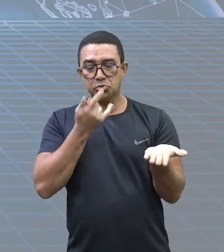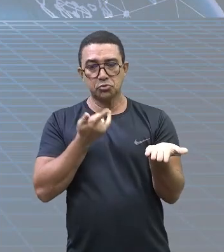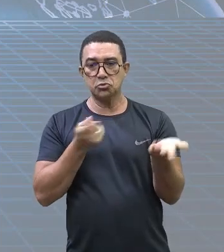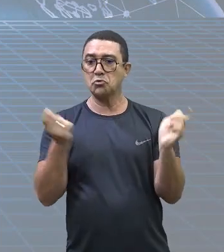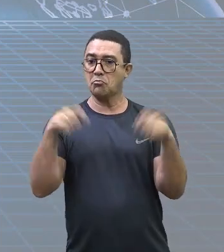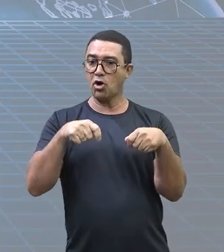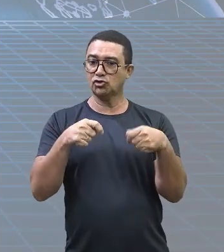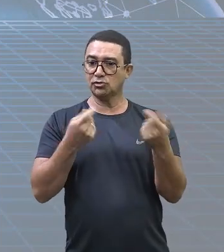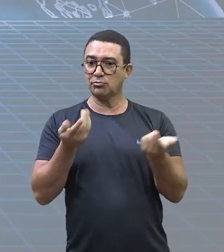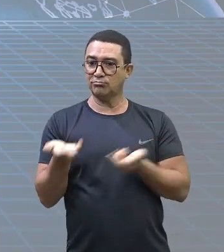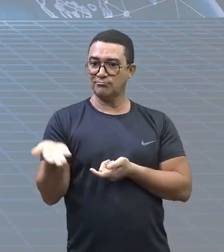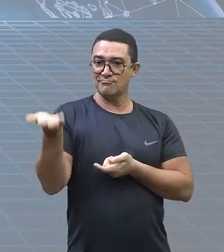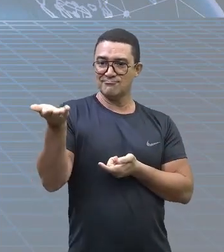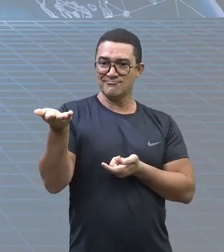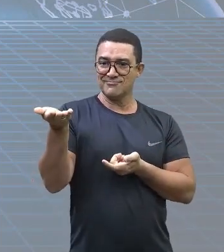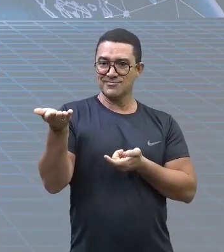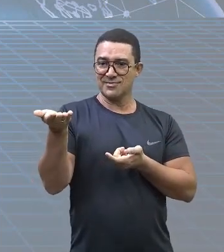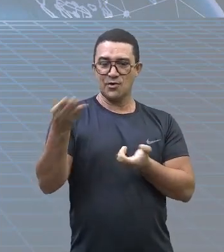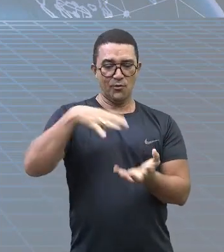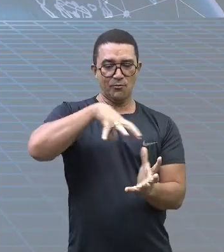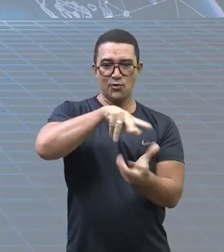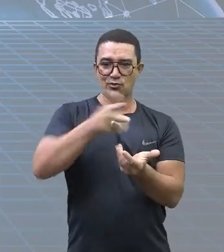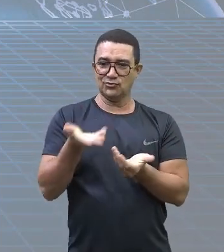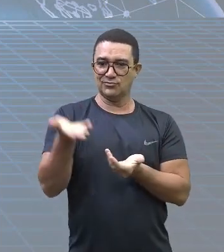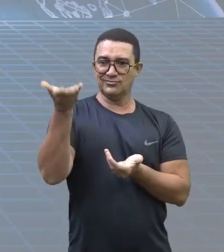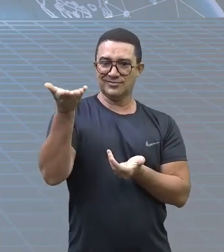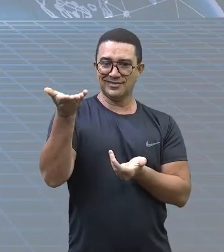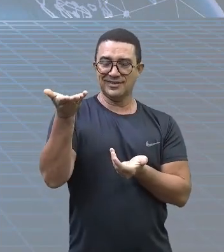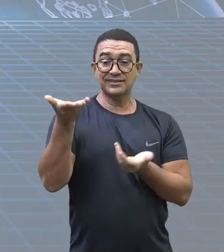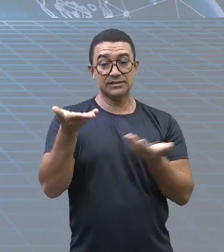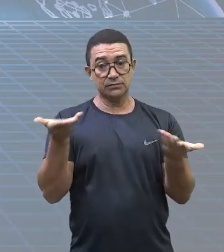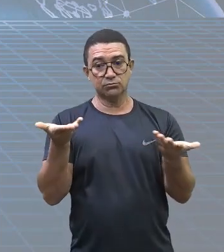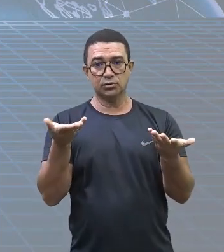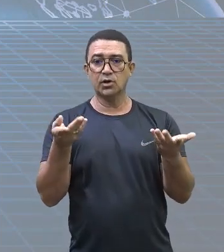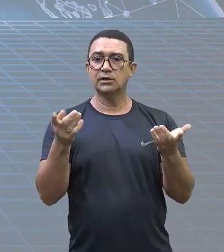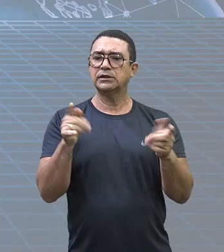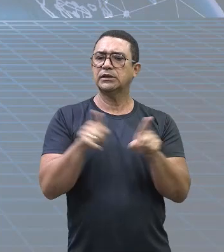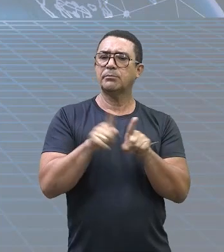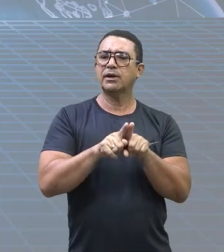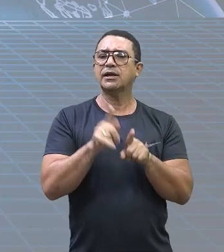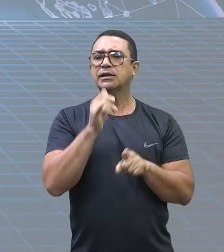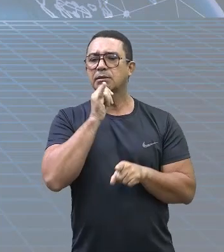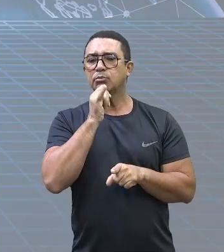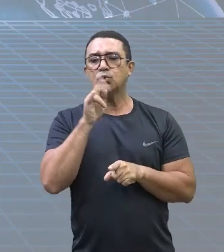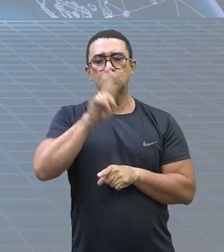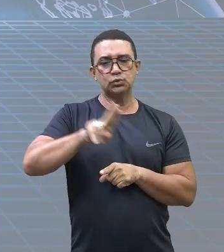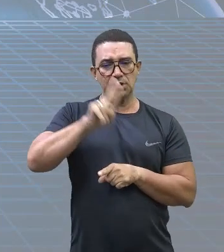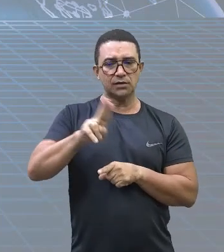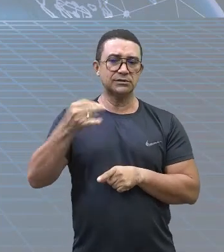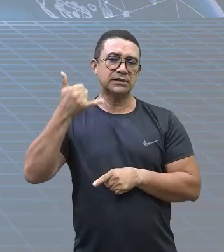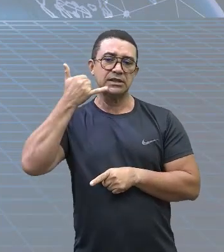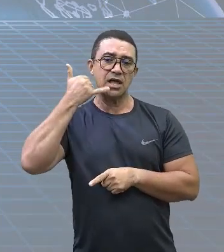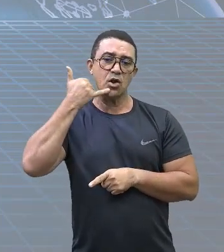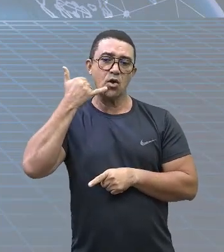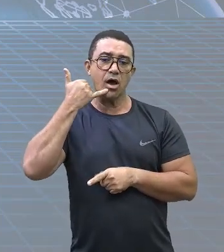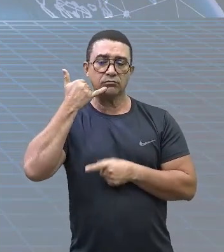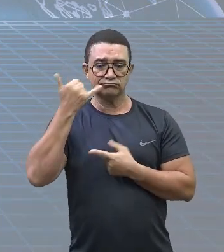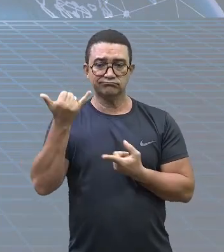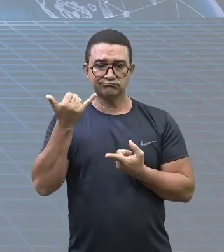segurar isso aqui na palma da nossa mão. E, literalmente, se nós tivéssemos com um celular aqui, esse celular nos